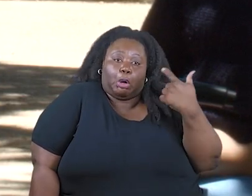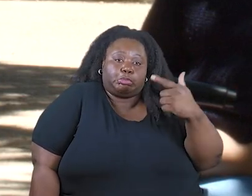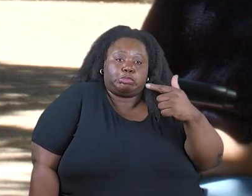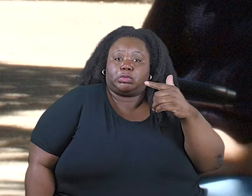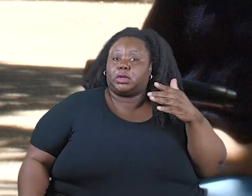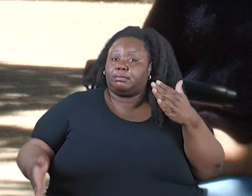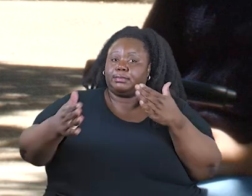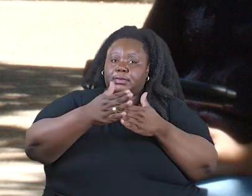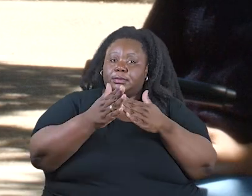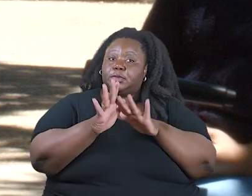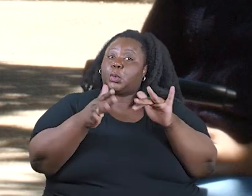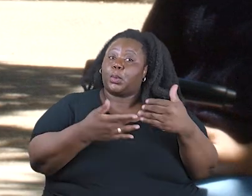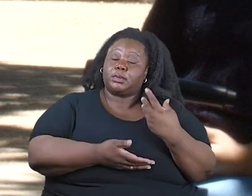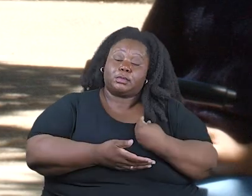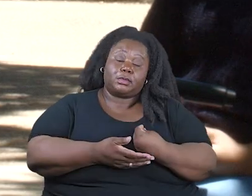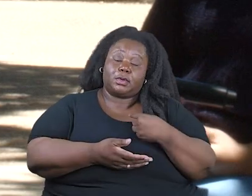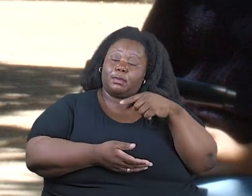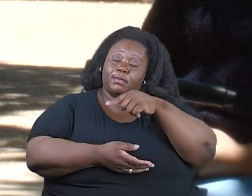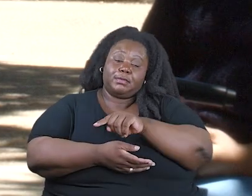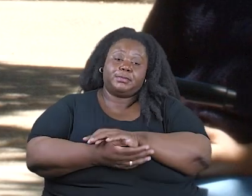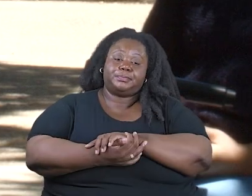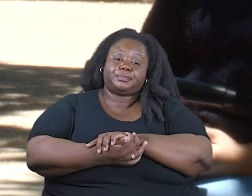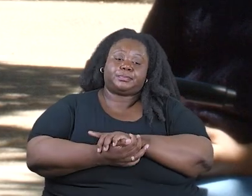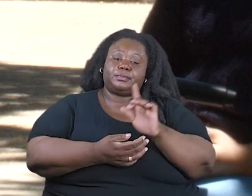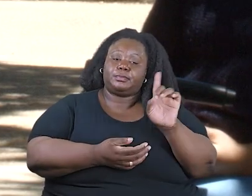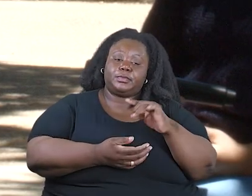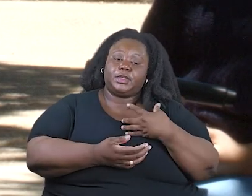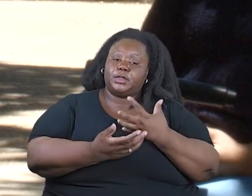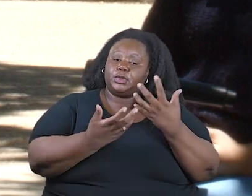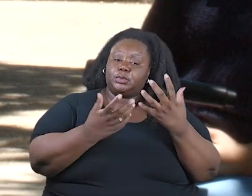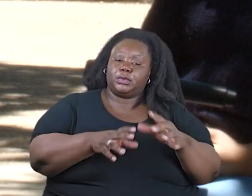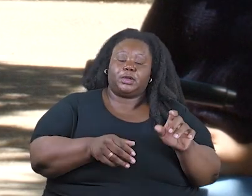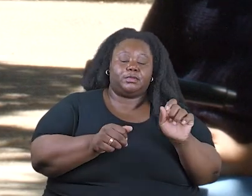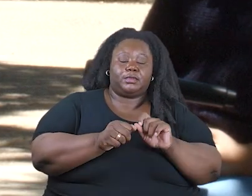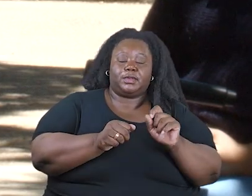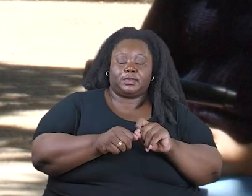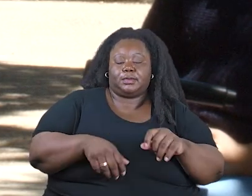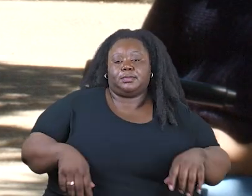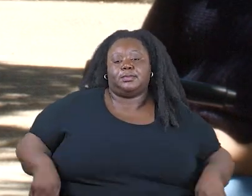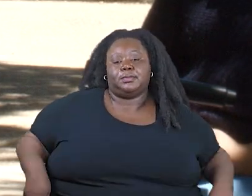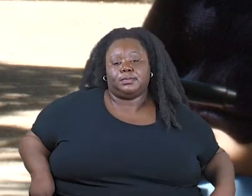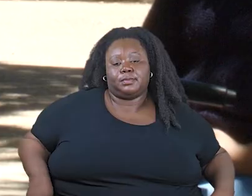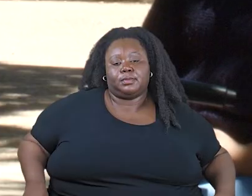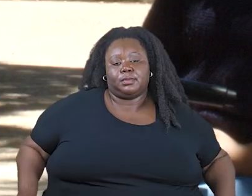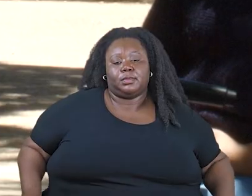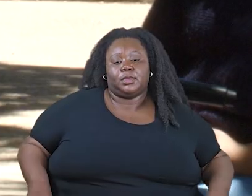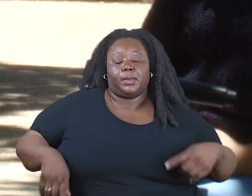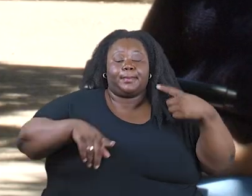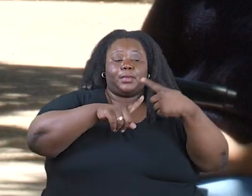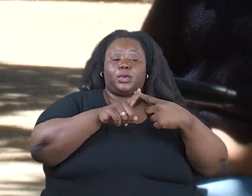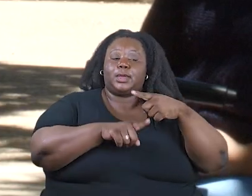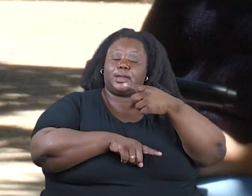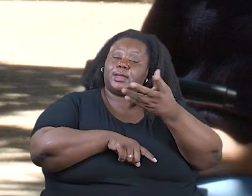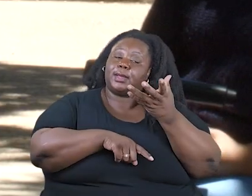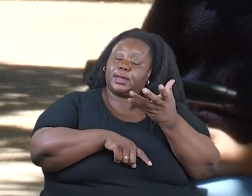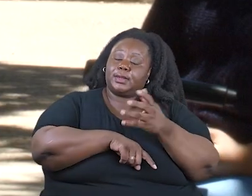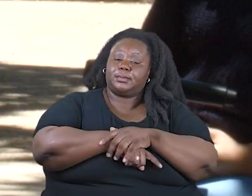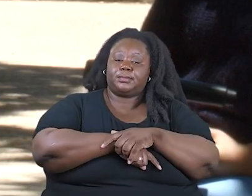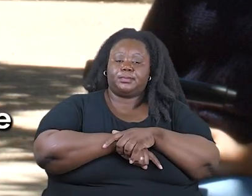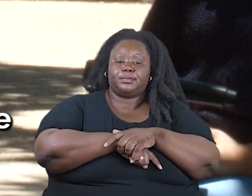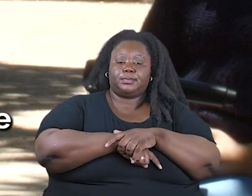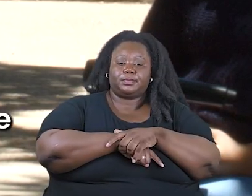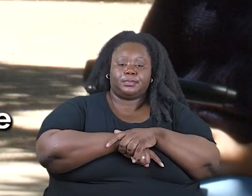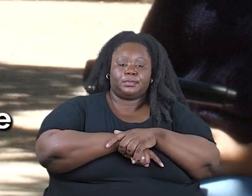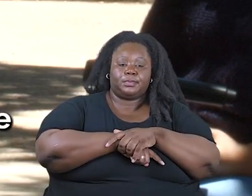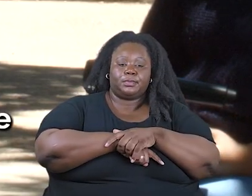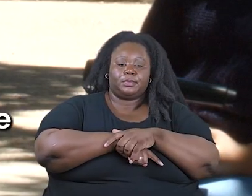Mesmo na época que o Beuys estava vivo, ele se recusou a fazer isso, porque ele queria que ele